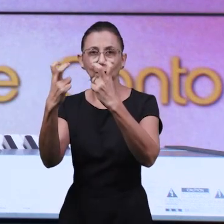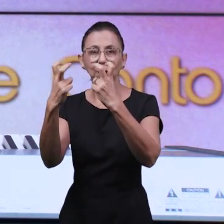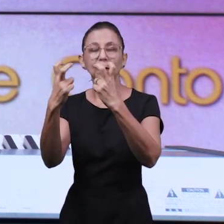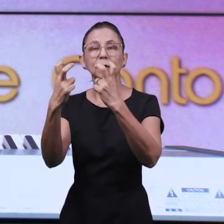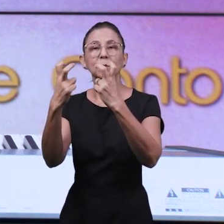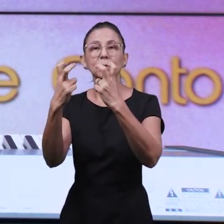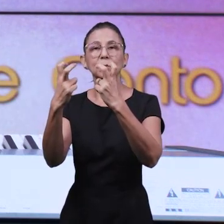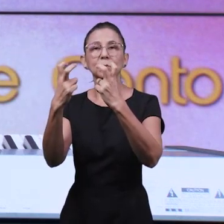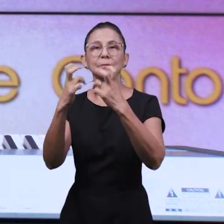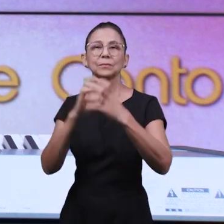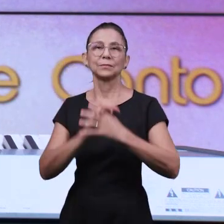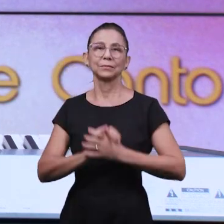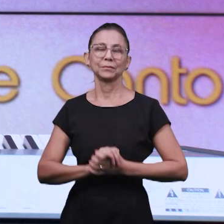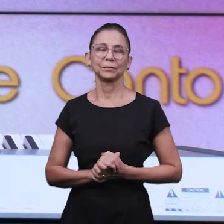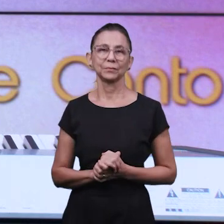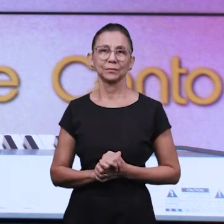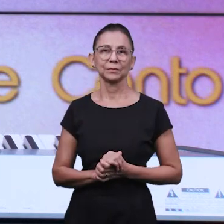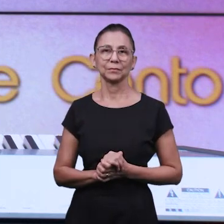clamor.